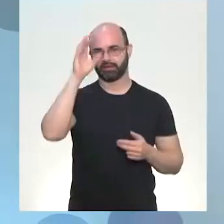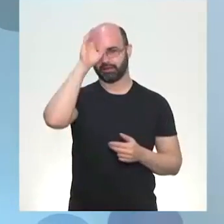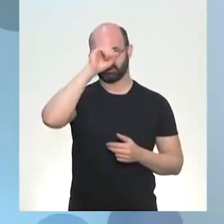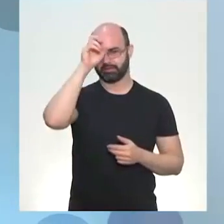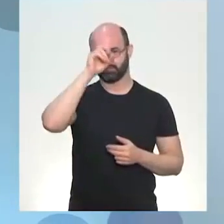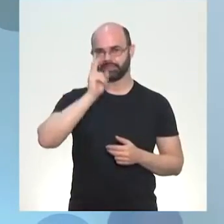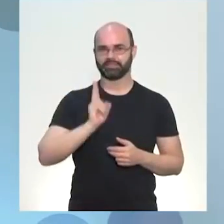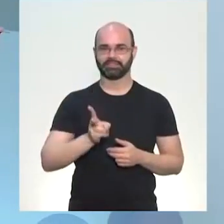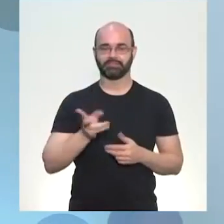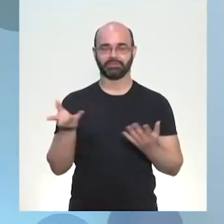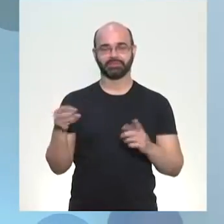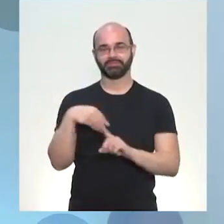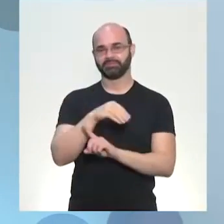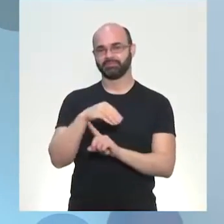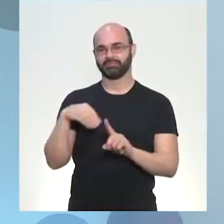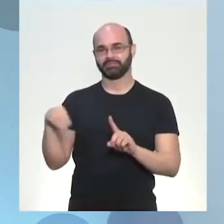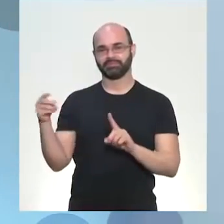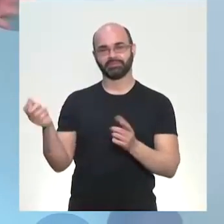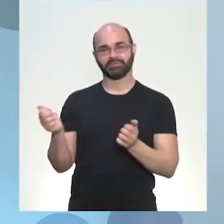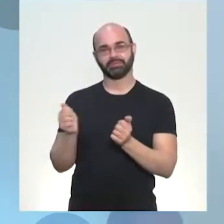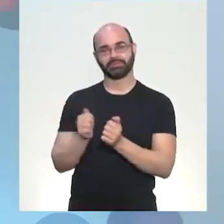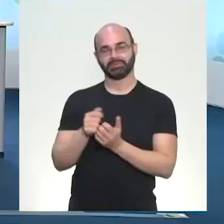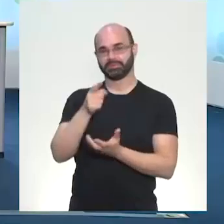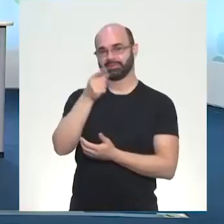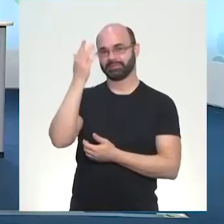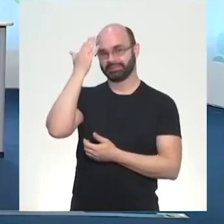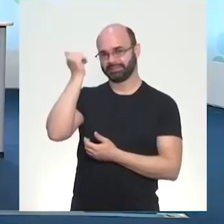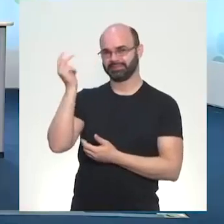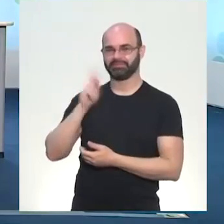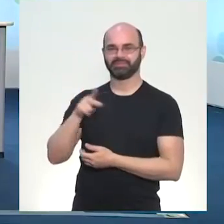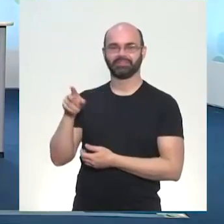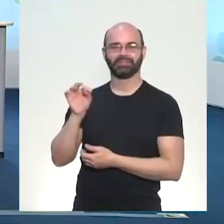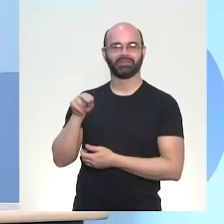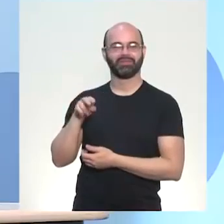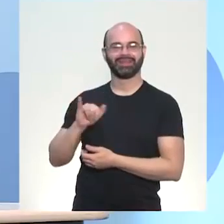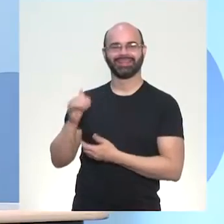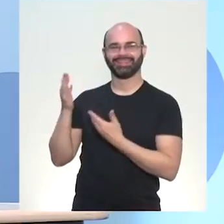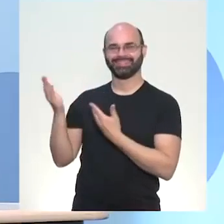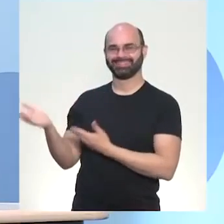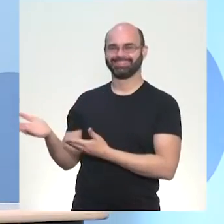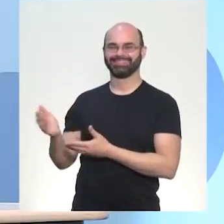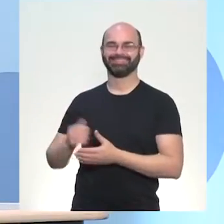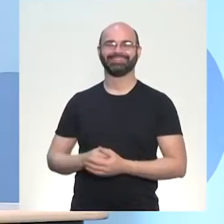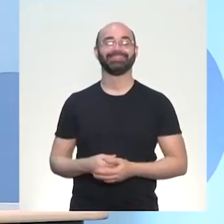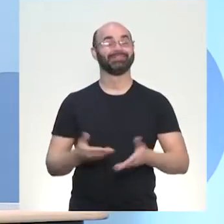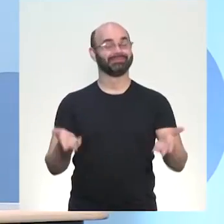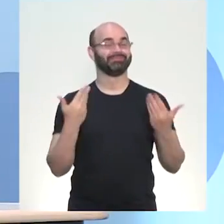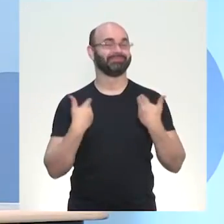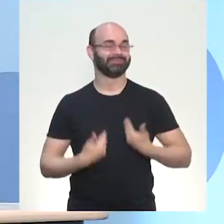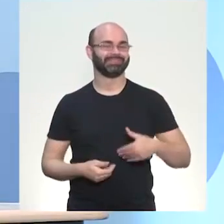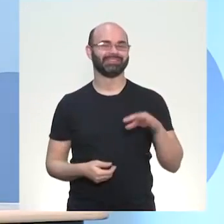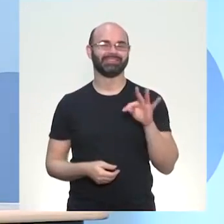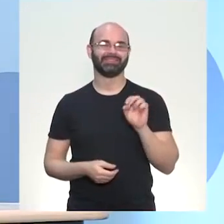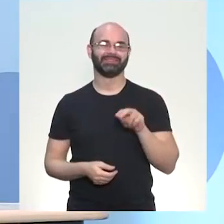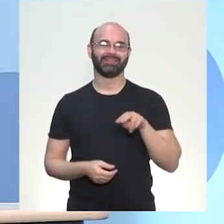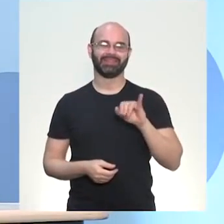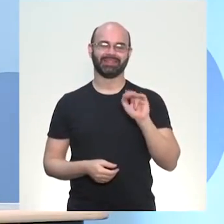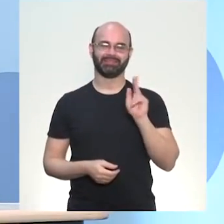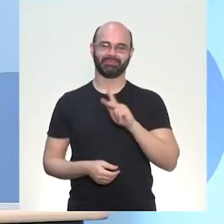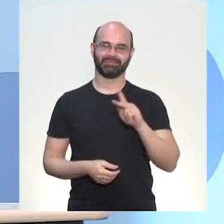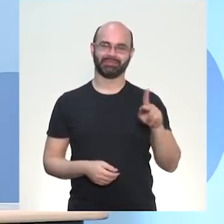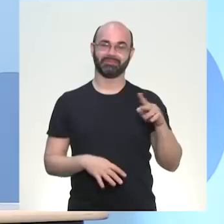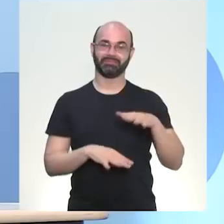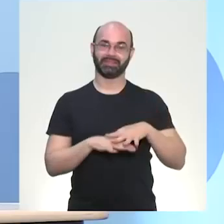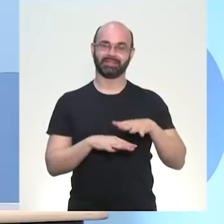de vocês aí no chat, acompanhar o que vocês estão dizendo. Professor Tony. Sou eu! Eu sou o Tony, professor de matemática, como o Jonas já disse, eu vou